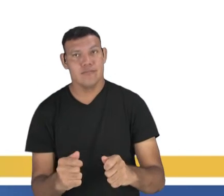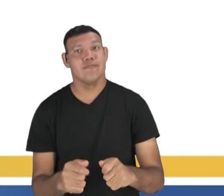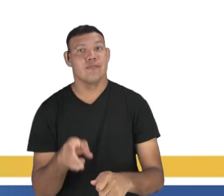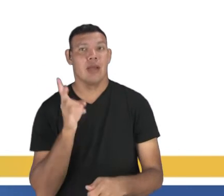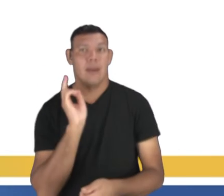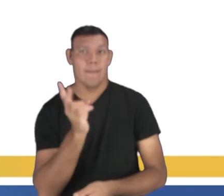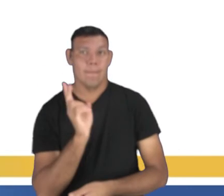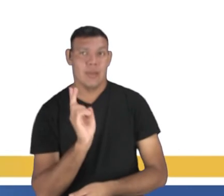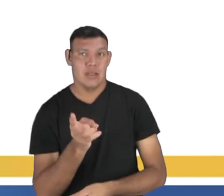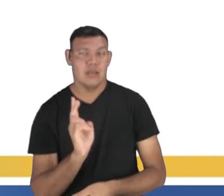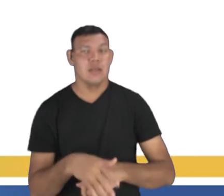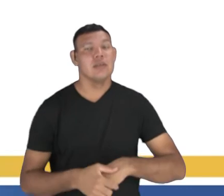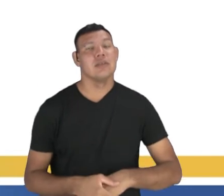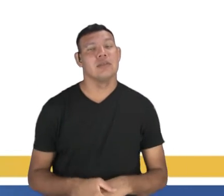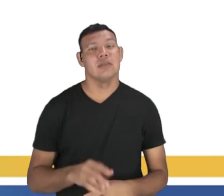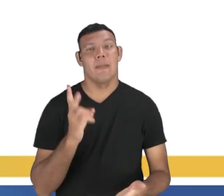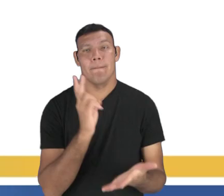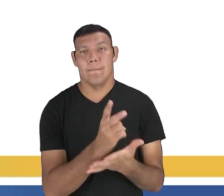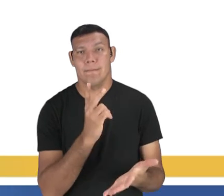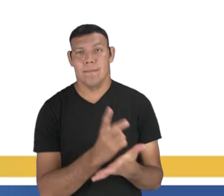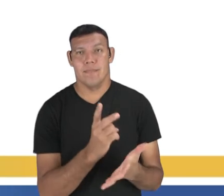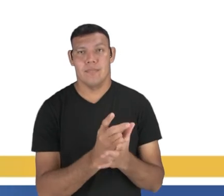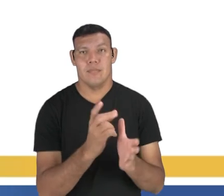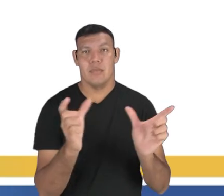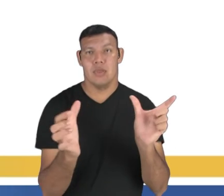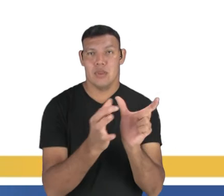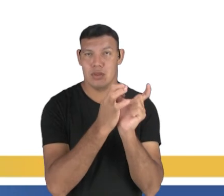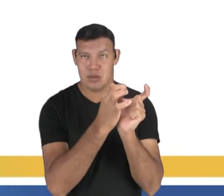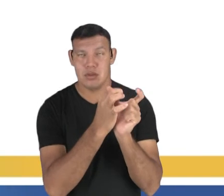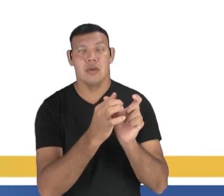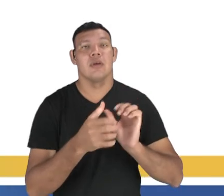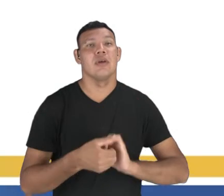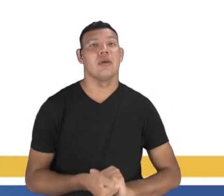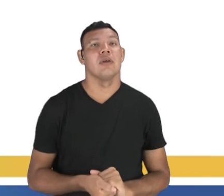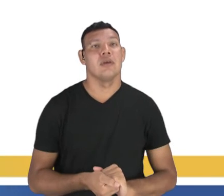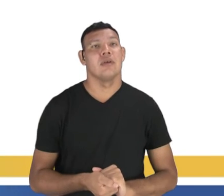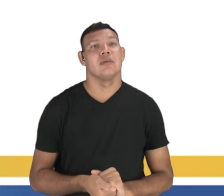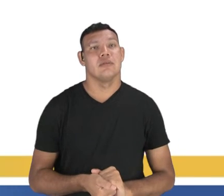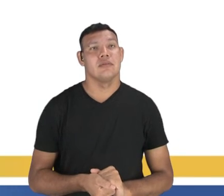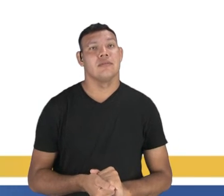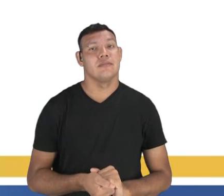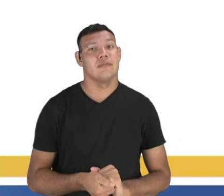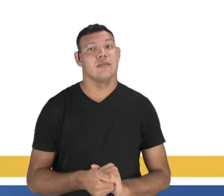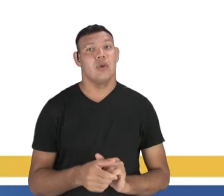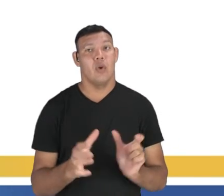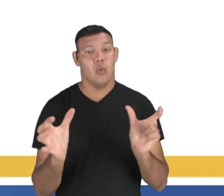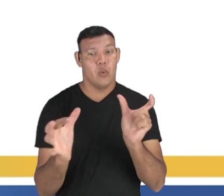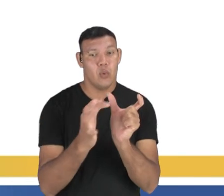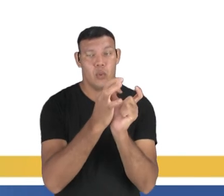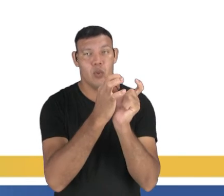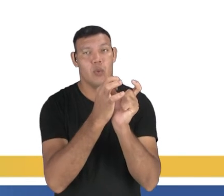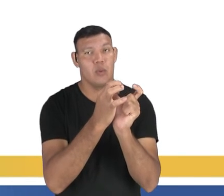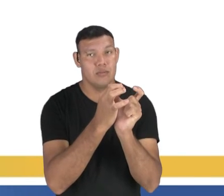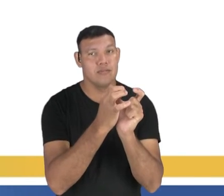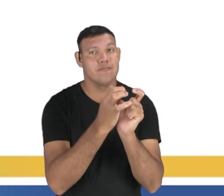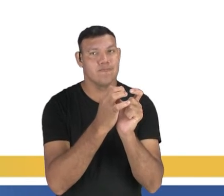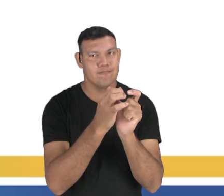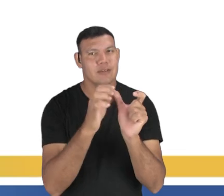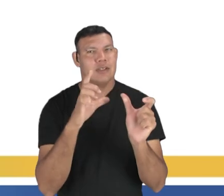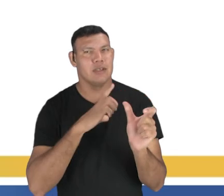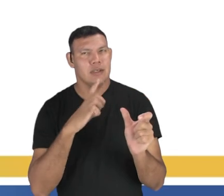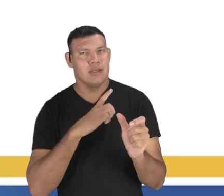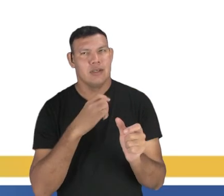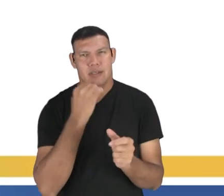conjunção para estabelecer a relação entre as frases. Esta conjunção estabelece entre